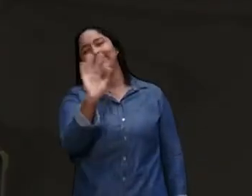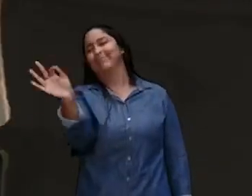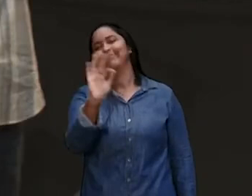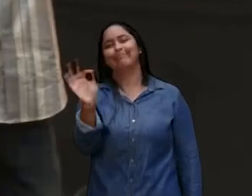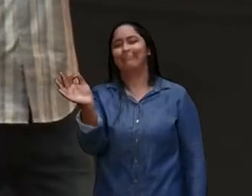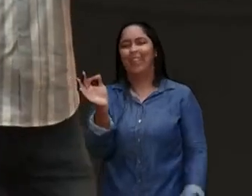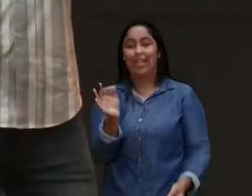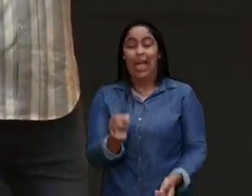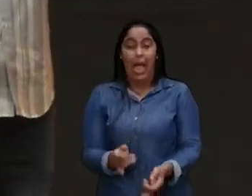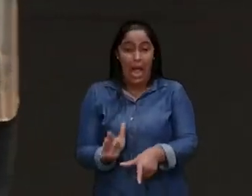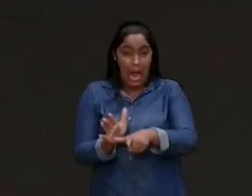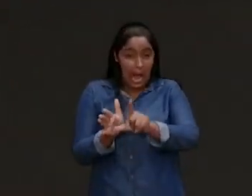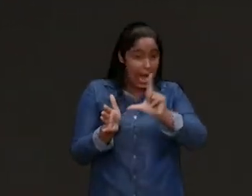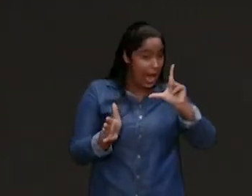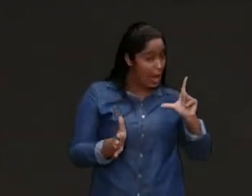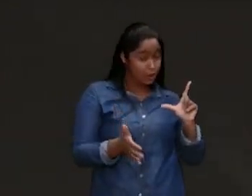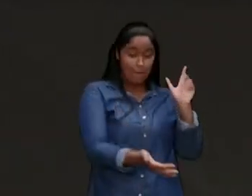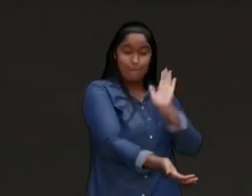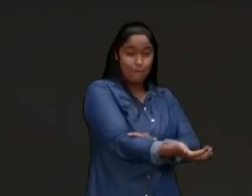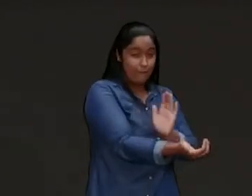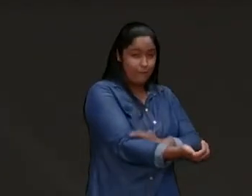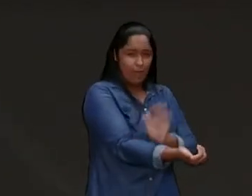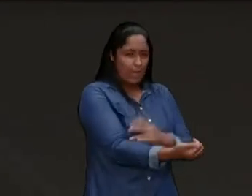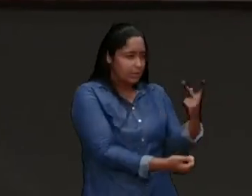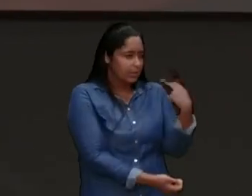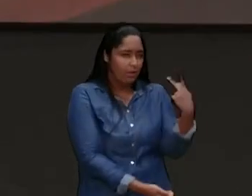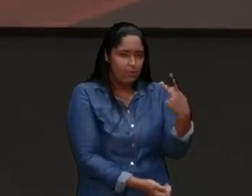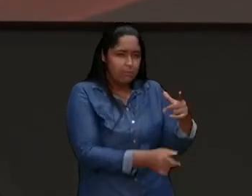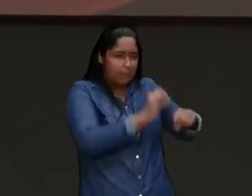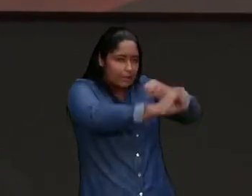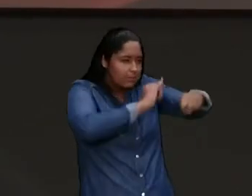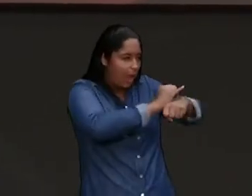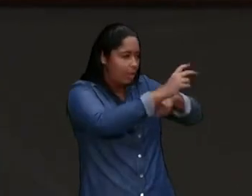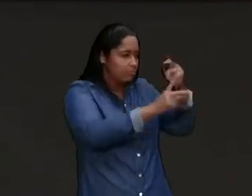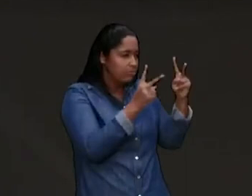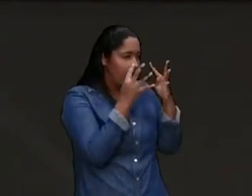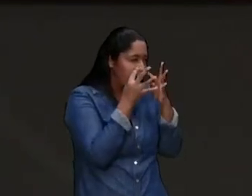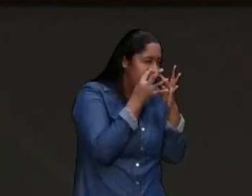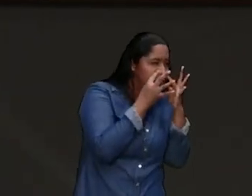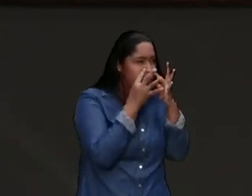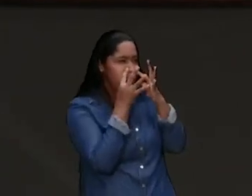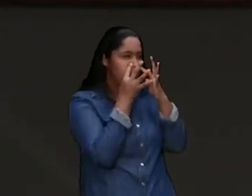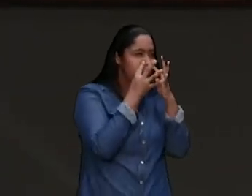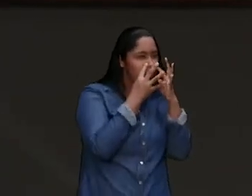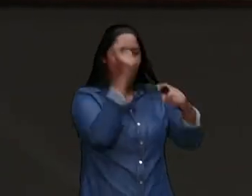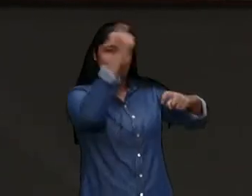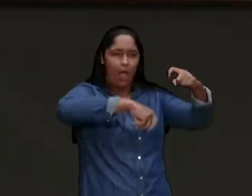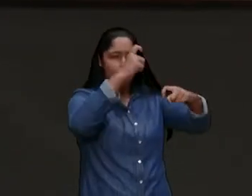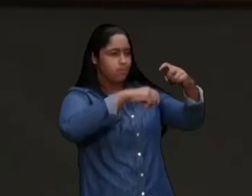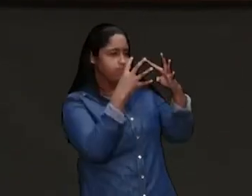pecaminosos a que alguma coisa a lista com a mulher da vida dele com a mulher que Deus deu ele já não tem o mesmo o mesmo apetite